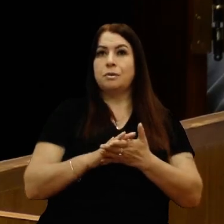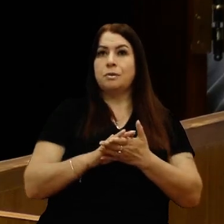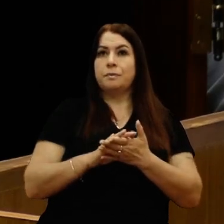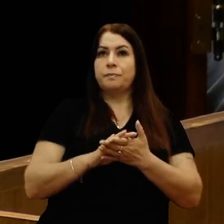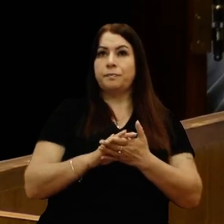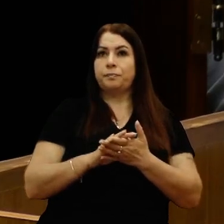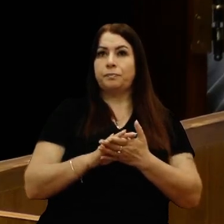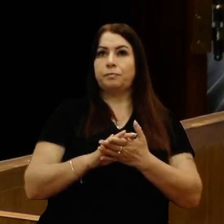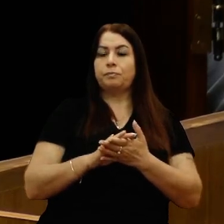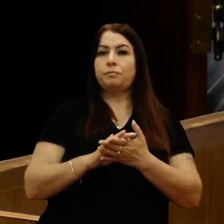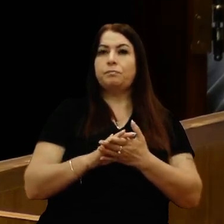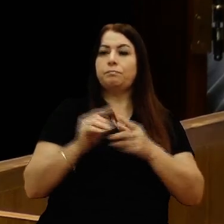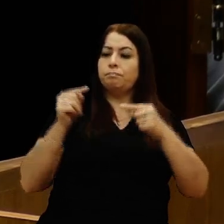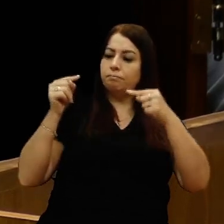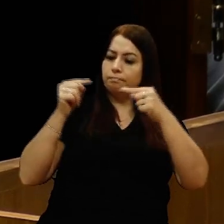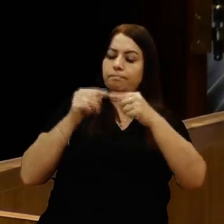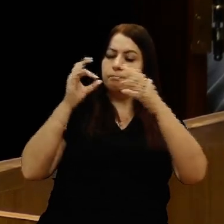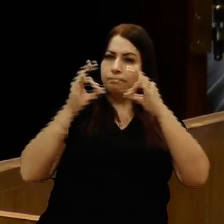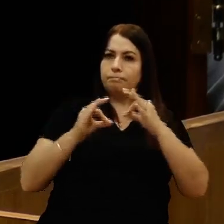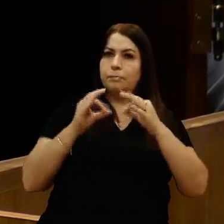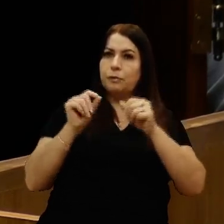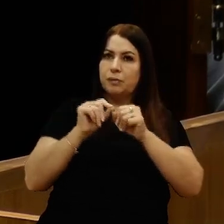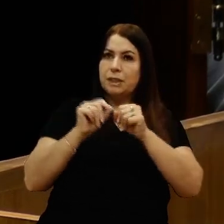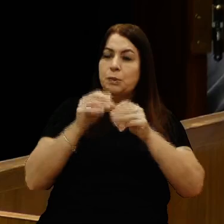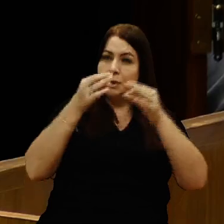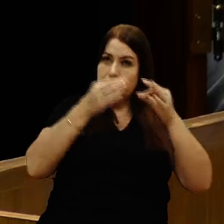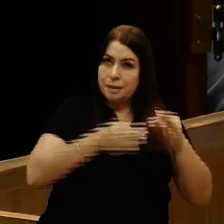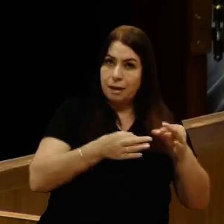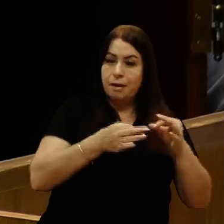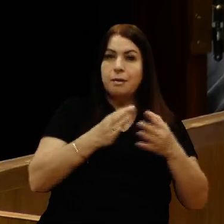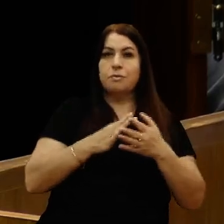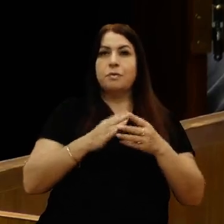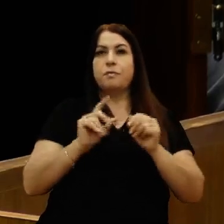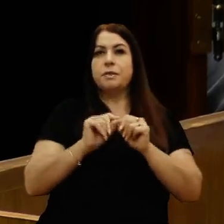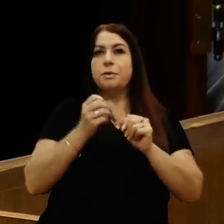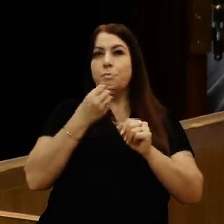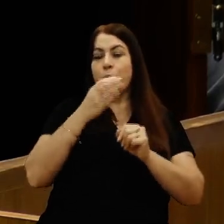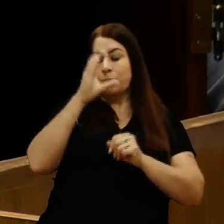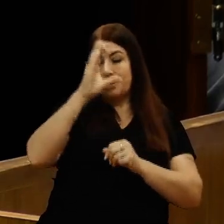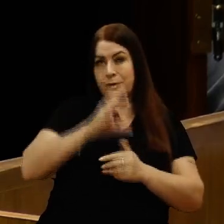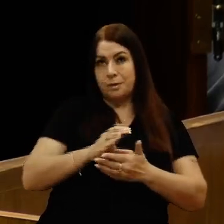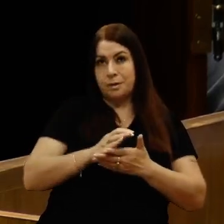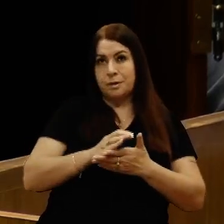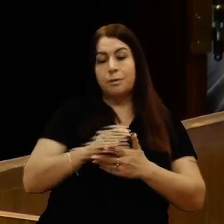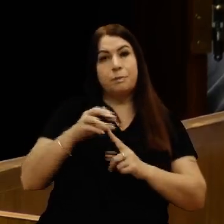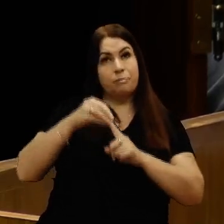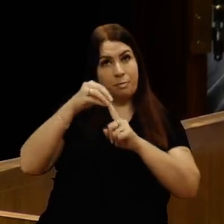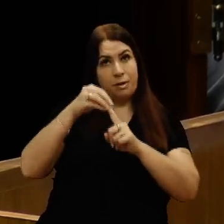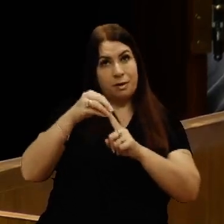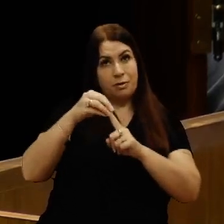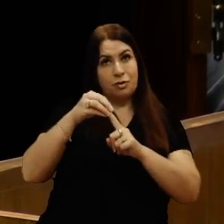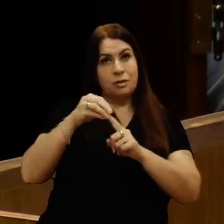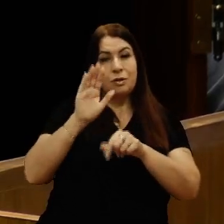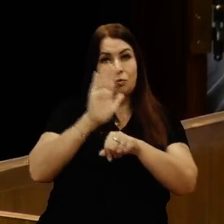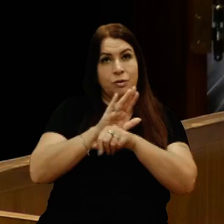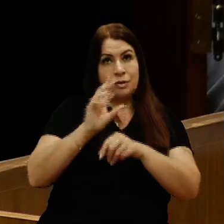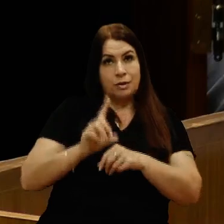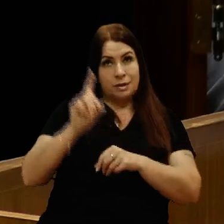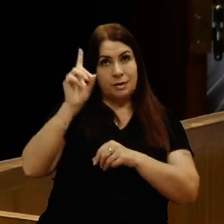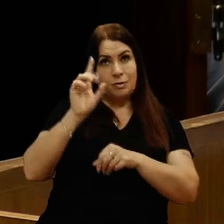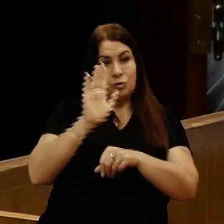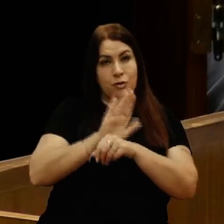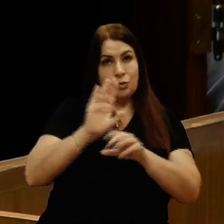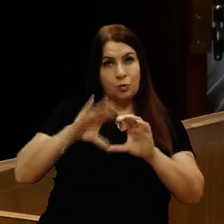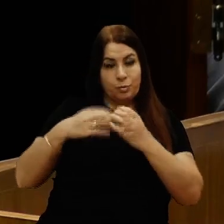estar alinhados, possam estar fazendo o que é certo, possam estar sendo bons cidadãos e, principalmente, servindo a Deus e servindo